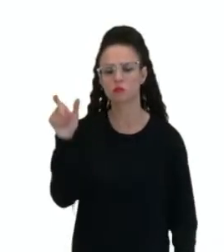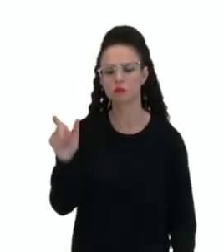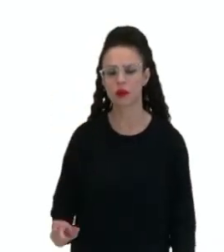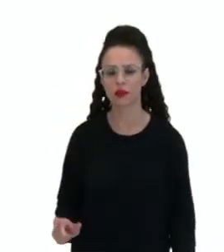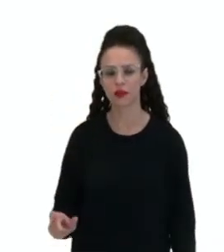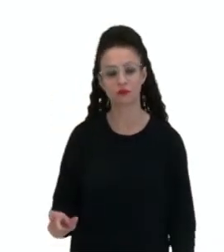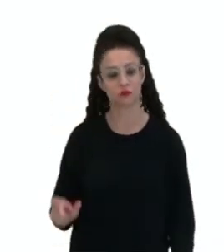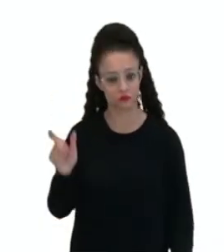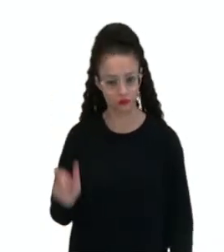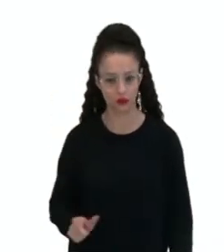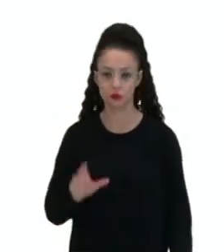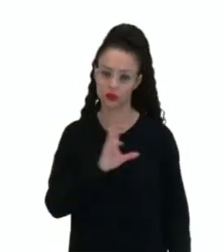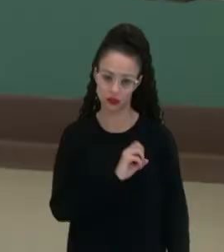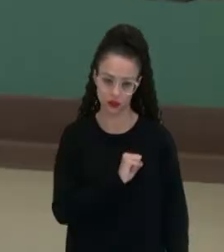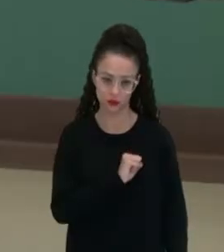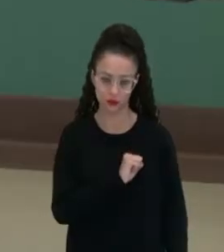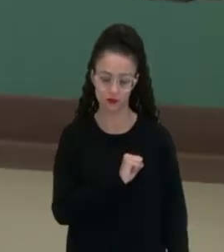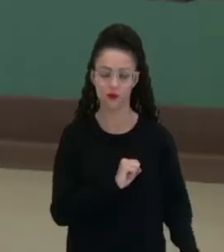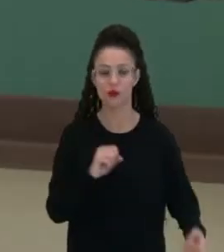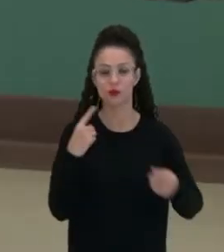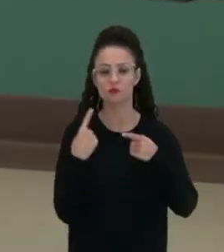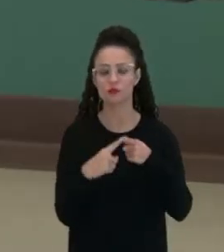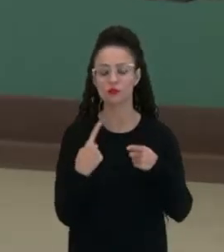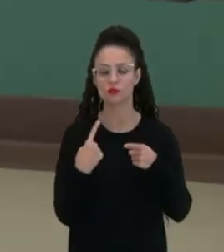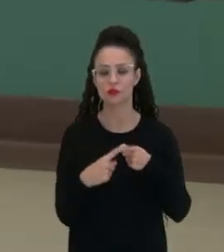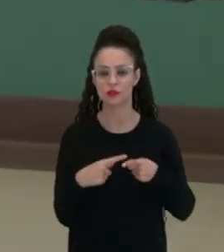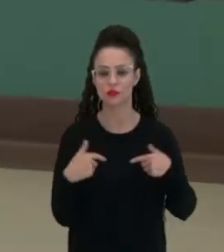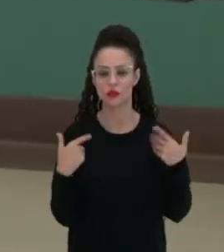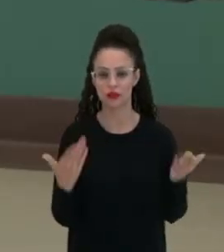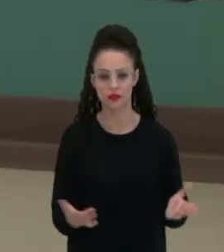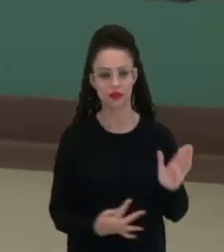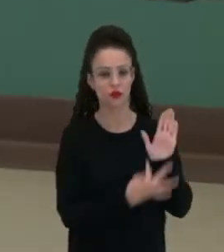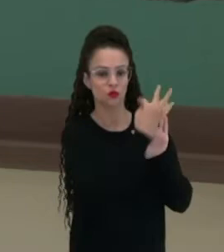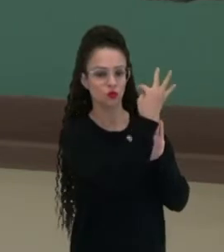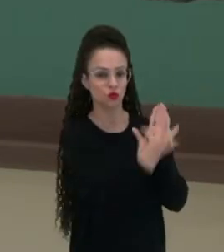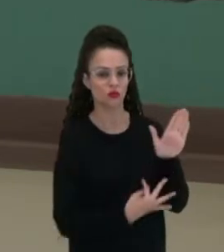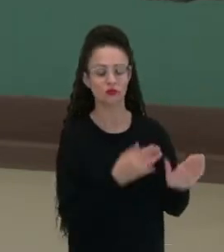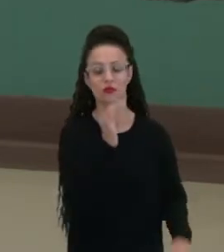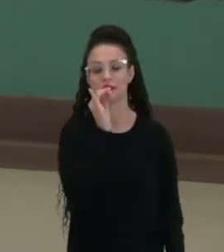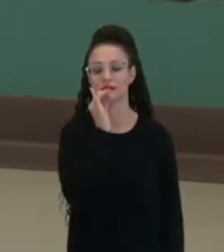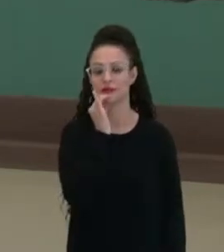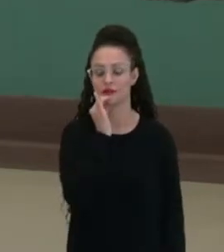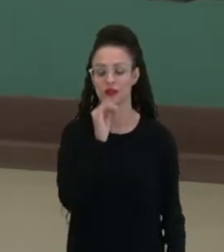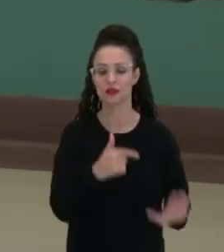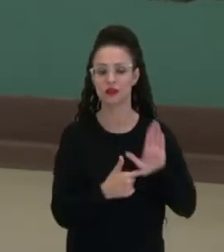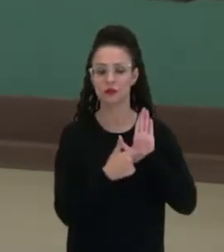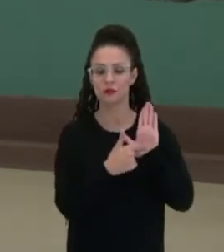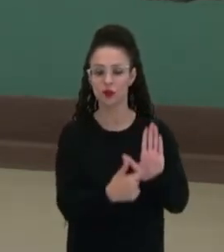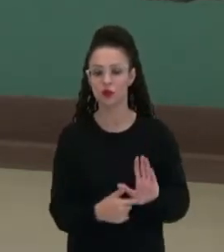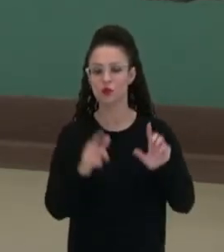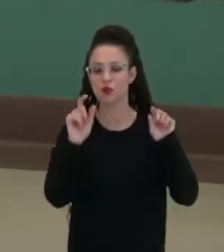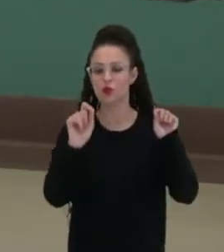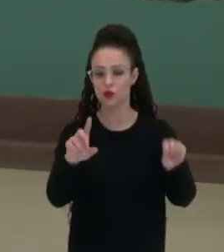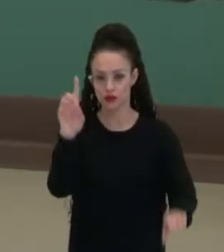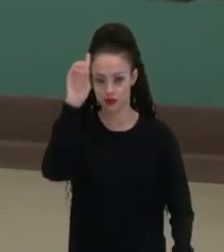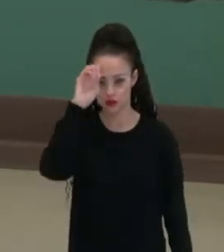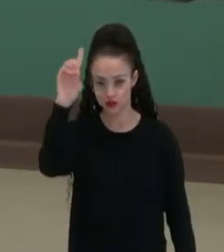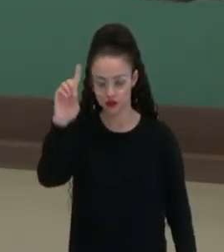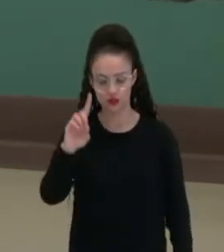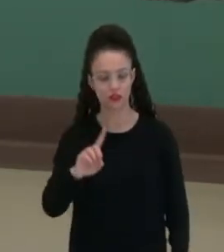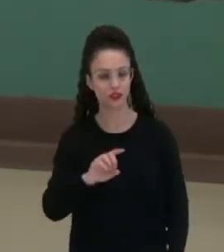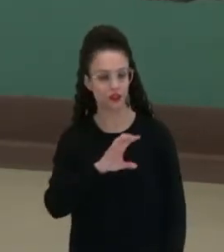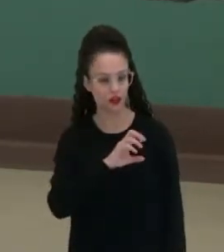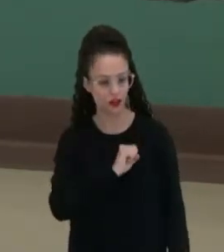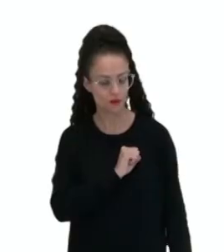as pessoas que amam. Por que isso? No texto ele exemplifica e mostra que é o dia em que o amor mostra a